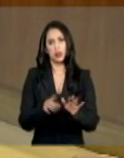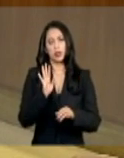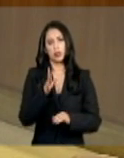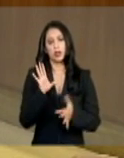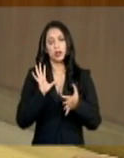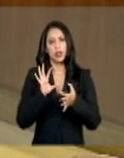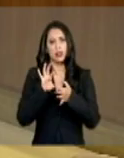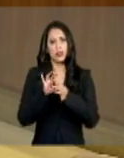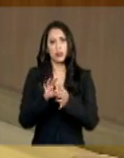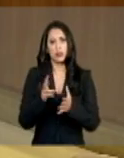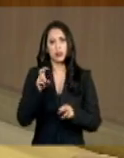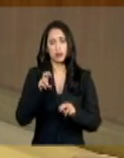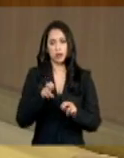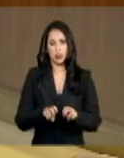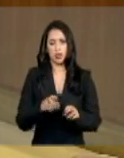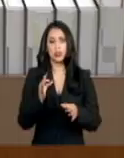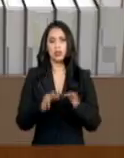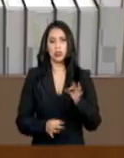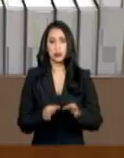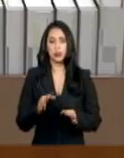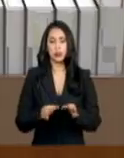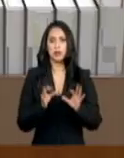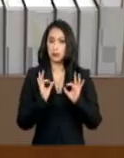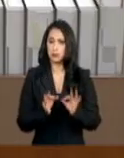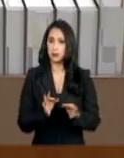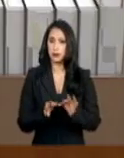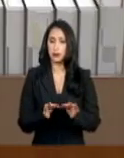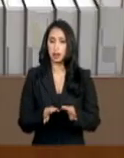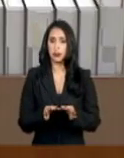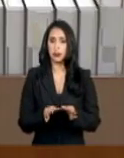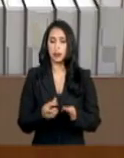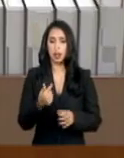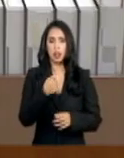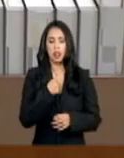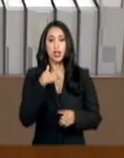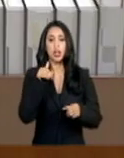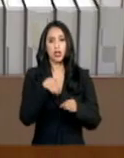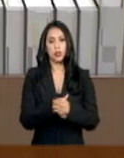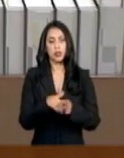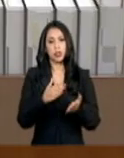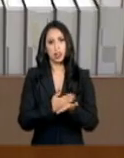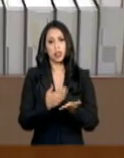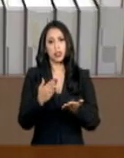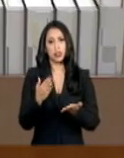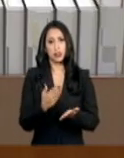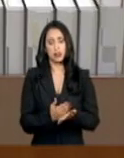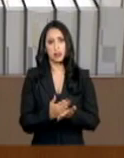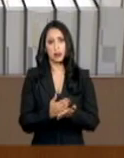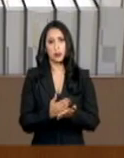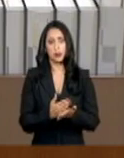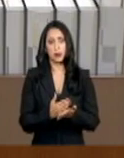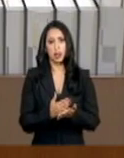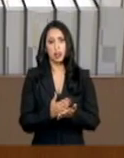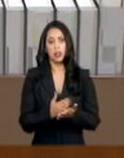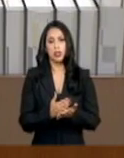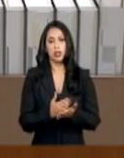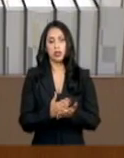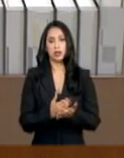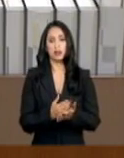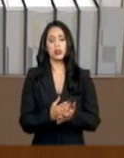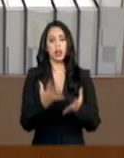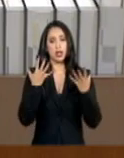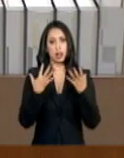nesta sentado eu havia voltado inicialmente no sentido de dar provimento ao recurso